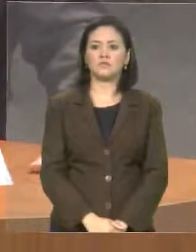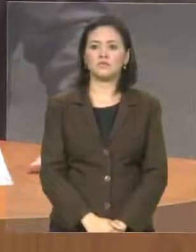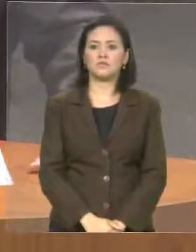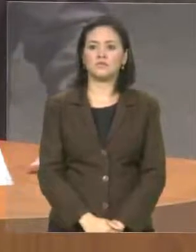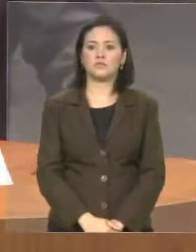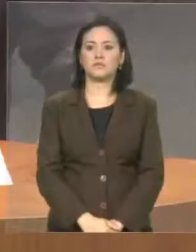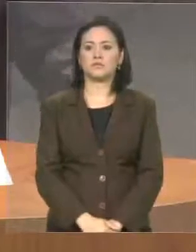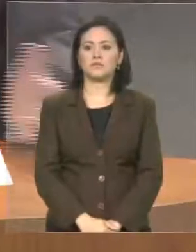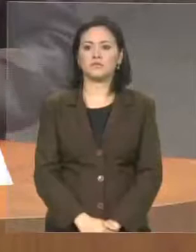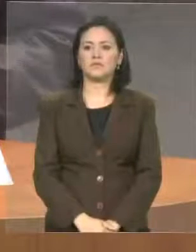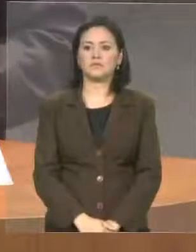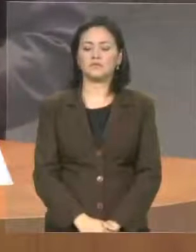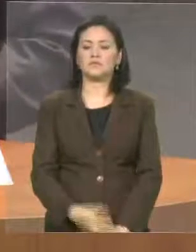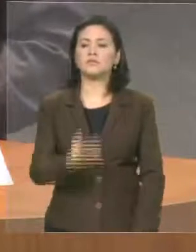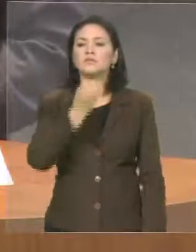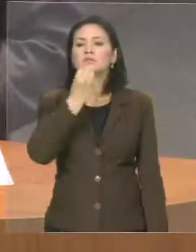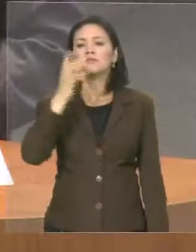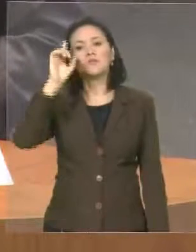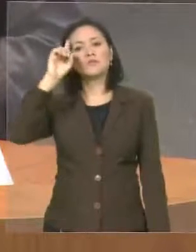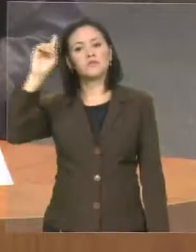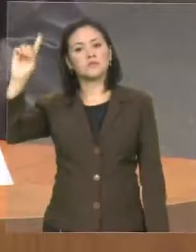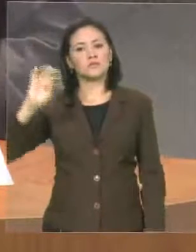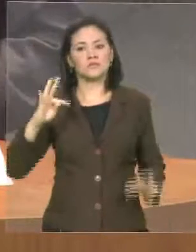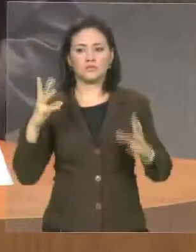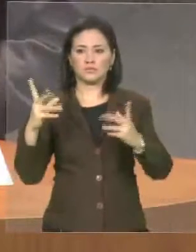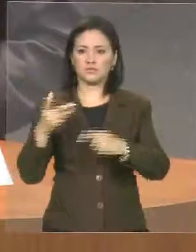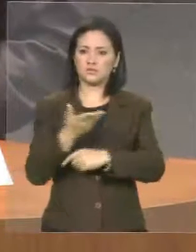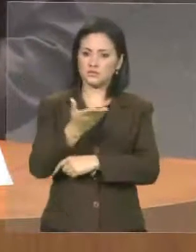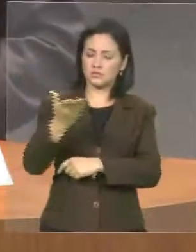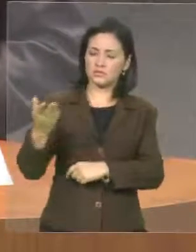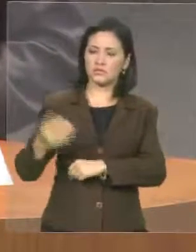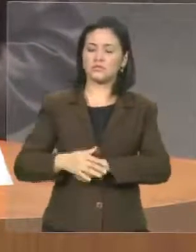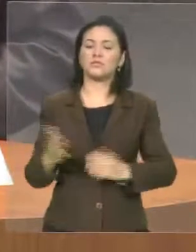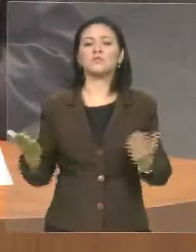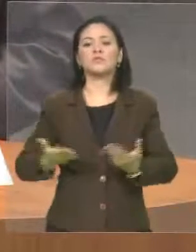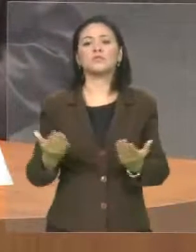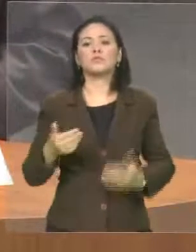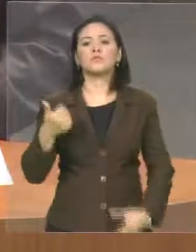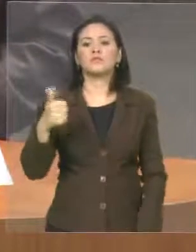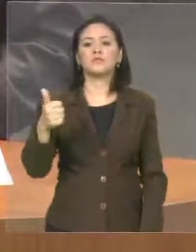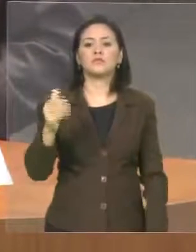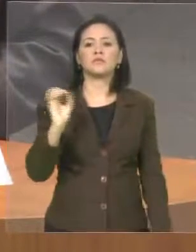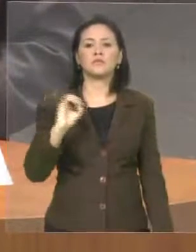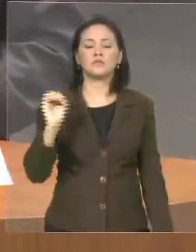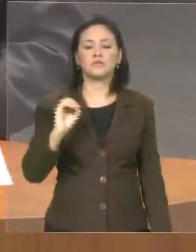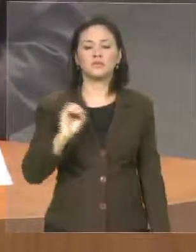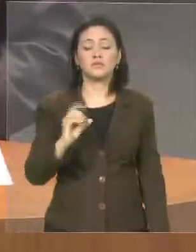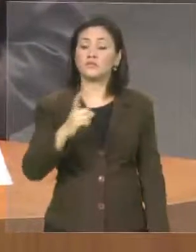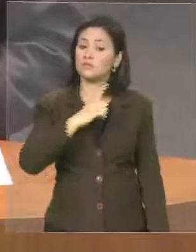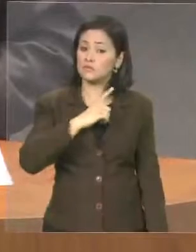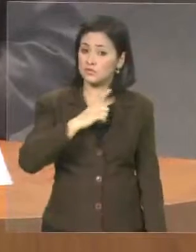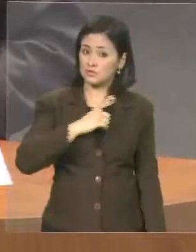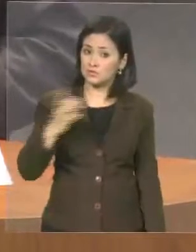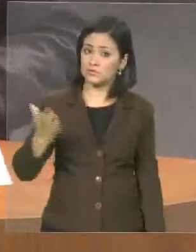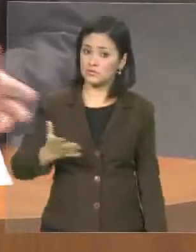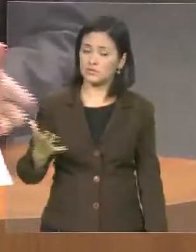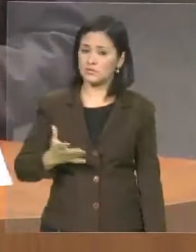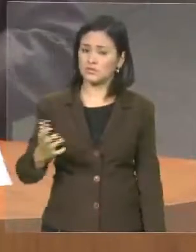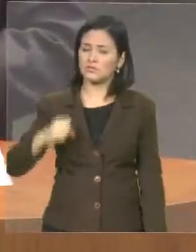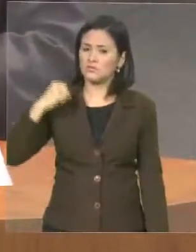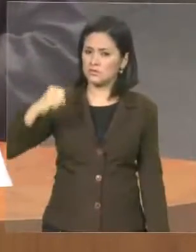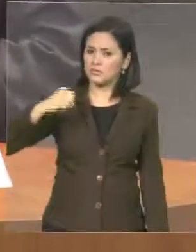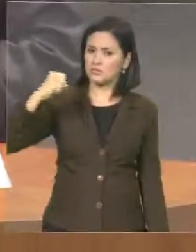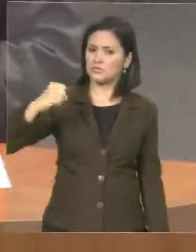bom dia a todos. Hoje, 11 de outubro, temos hoje manifestações em